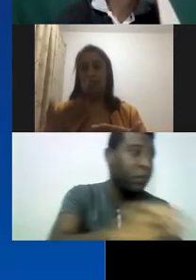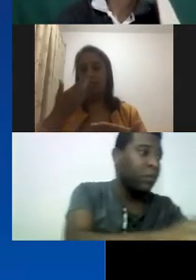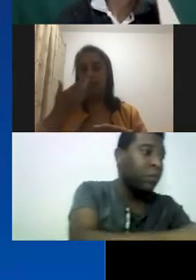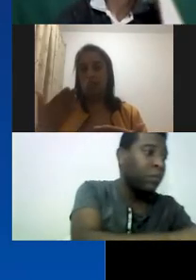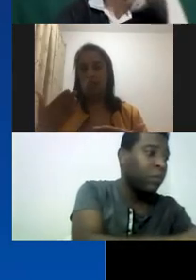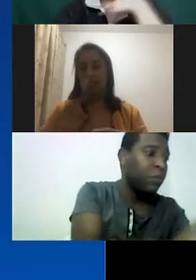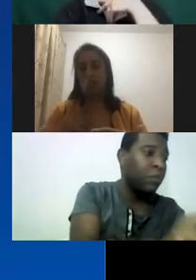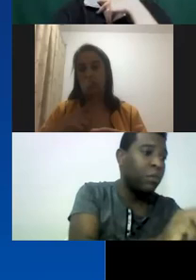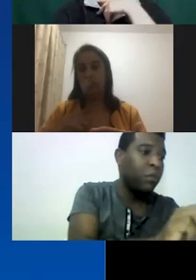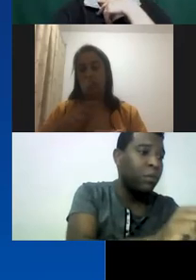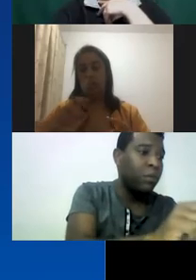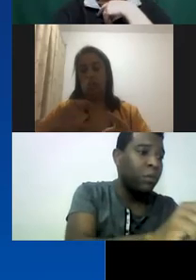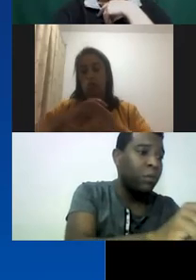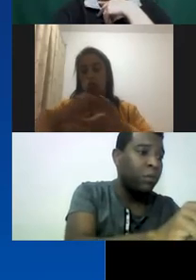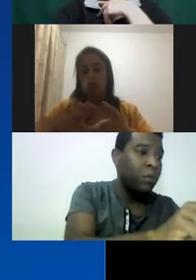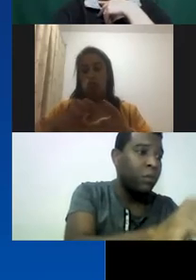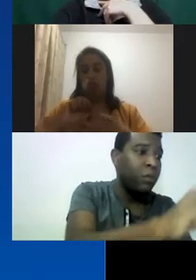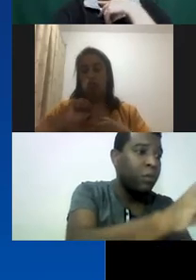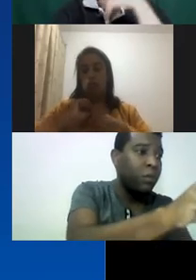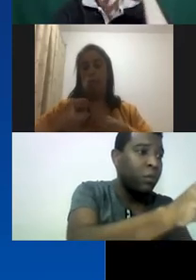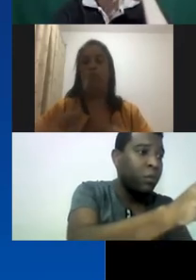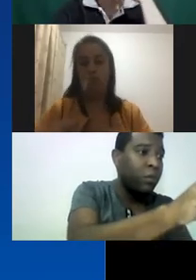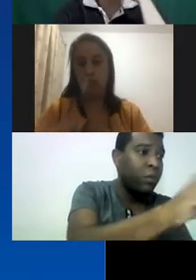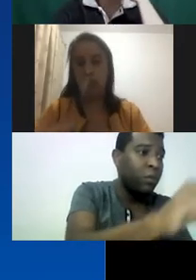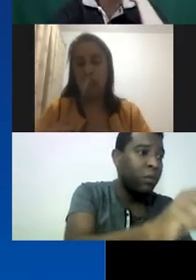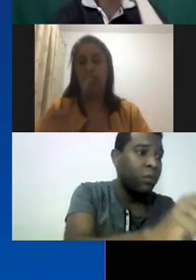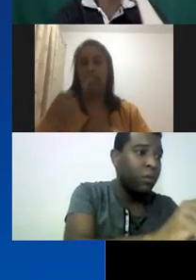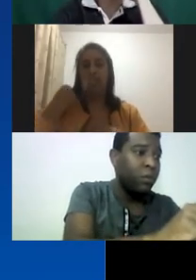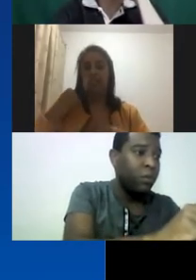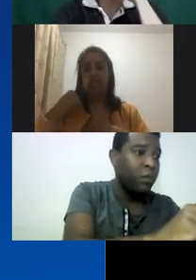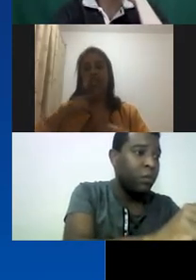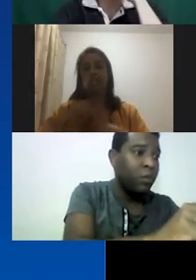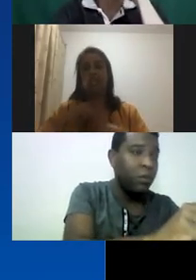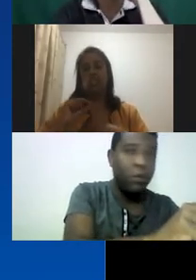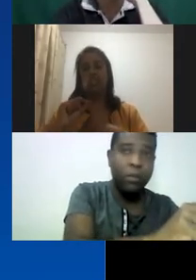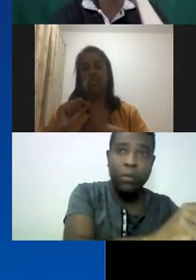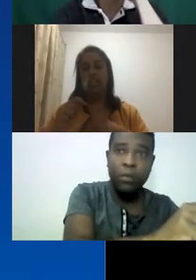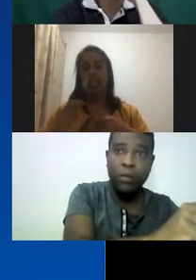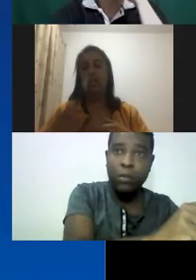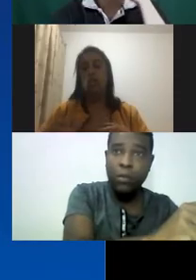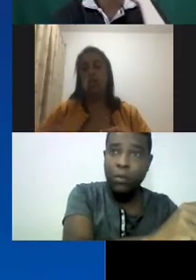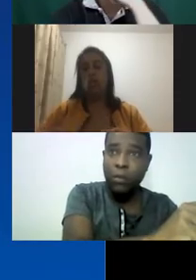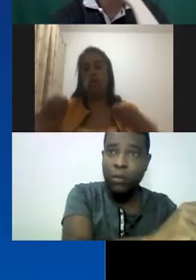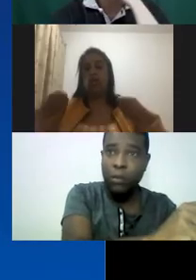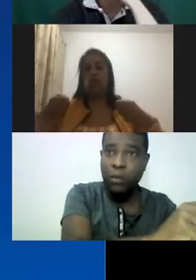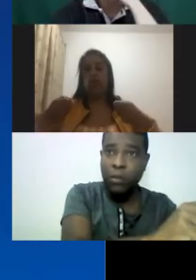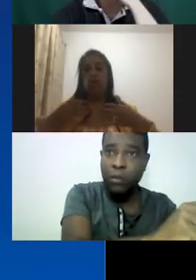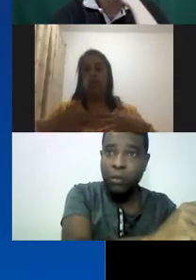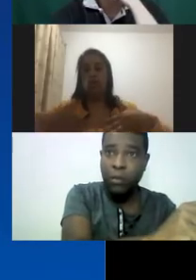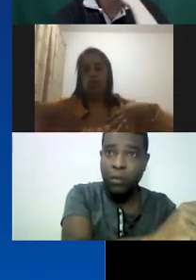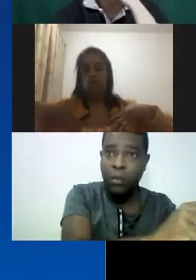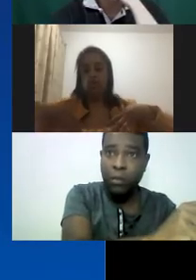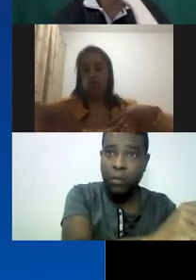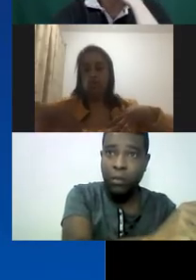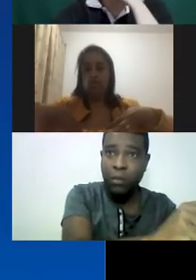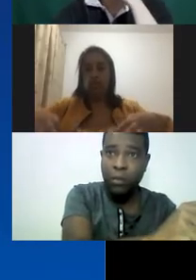que puxa para frente, o escaleno. E atrás você tem o elevador da escápula, que puxa para trás. Tá? Então, quando a